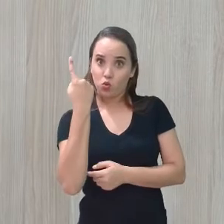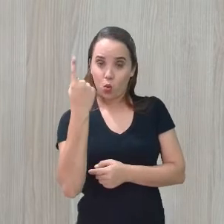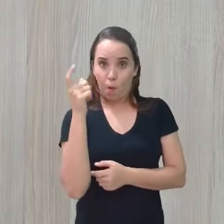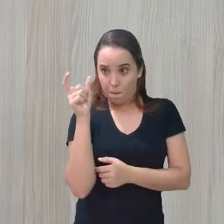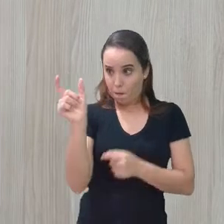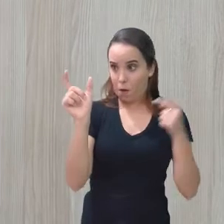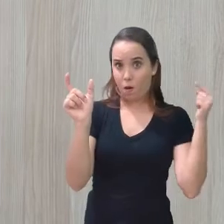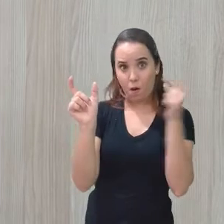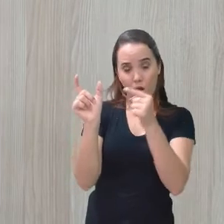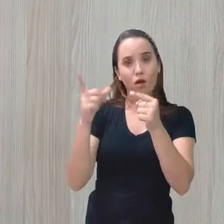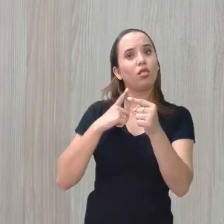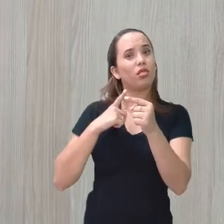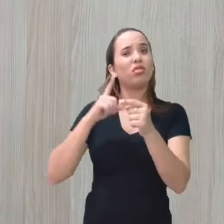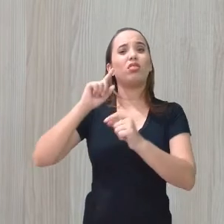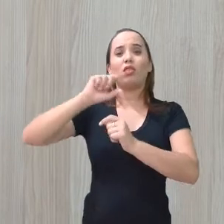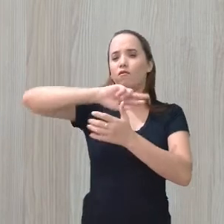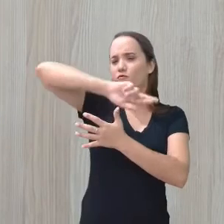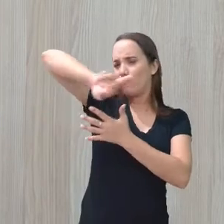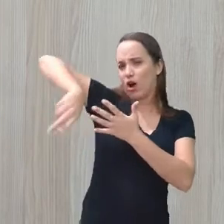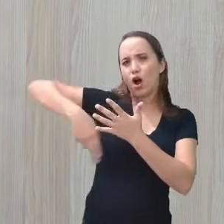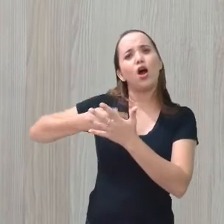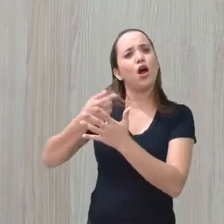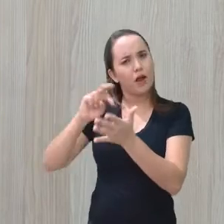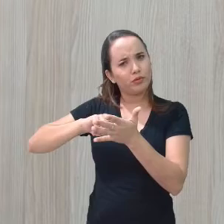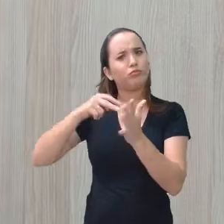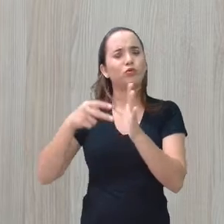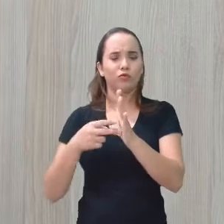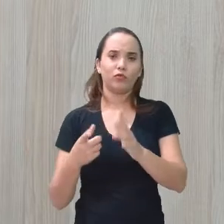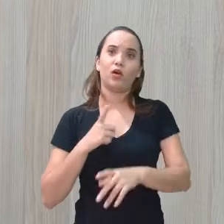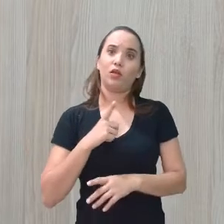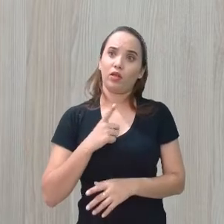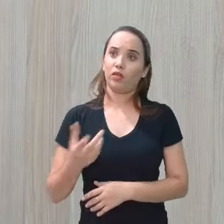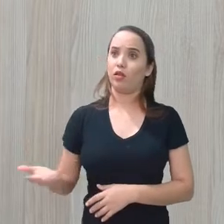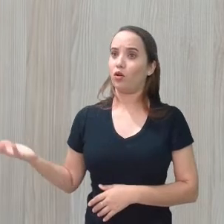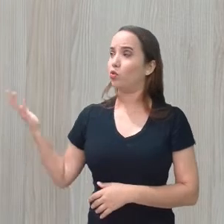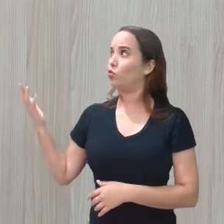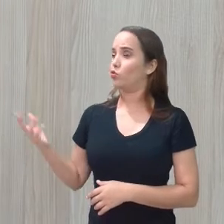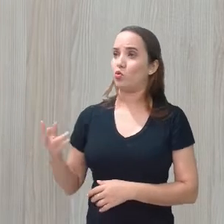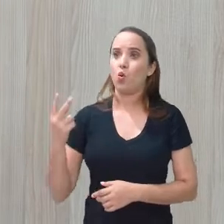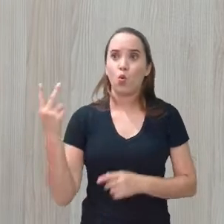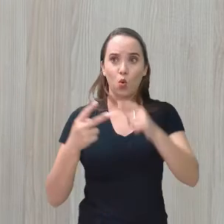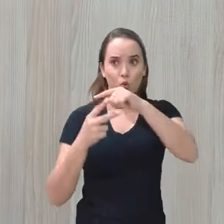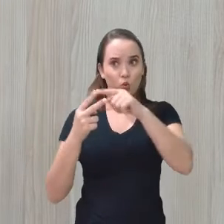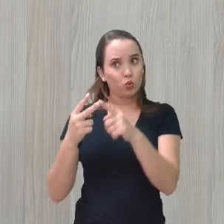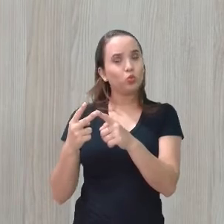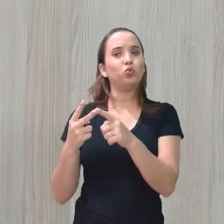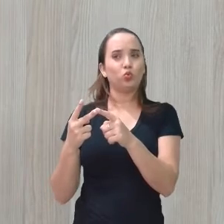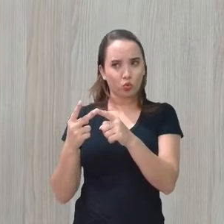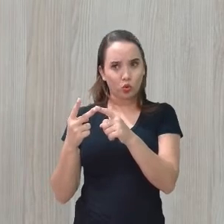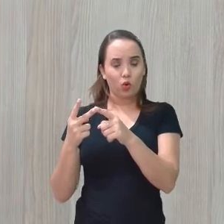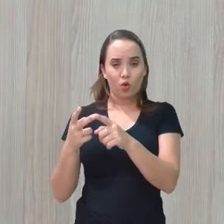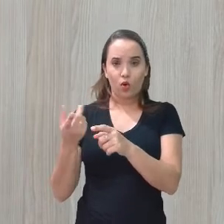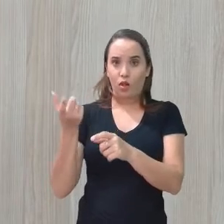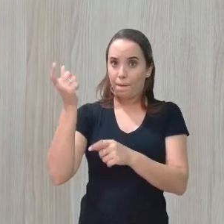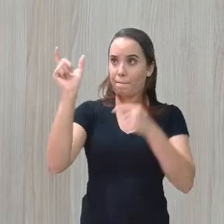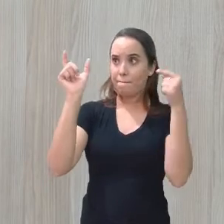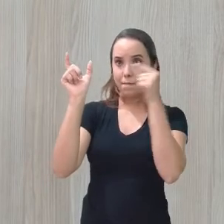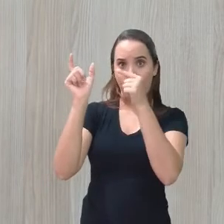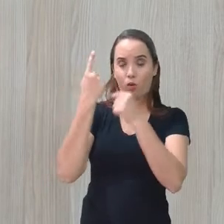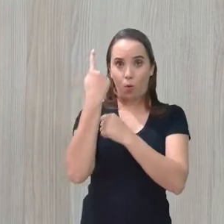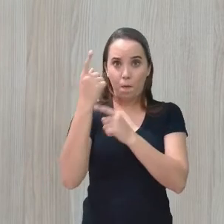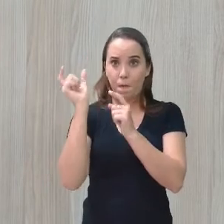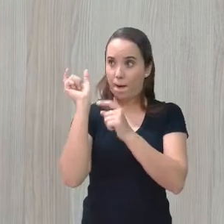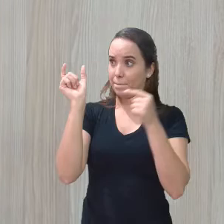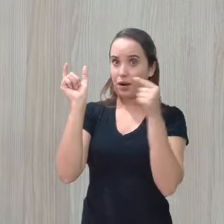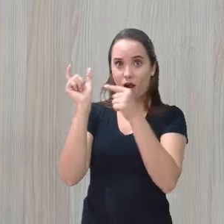estamos vendo aí o significado de eclipse, o significado de astronomia e na analogia marinha. Então aí você vai